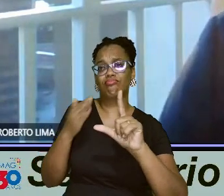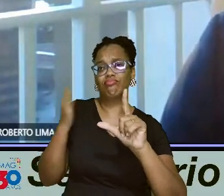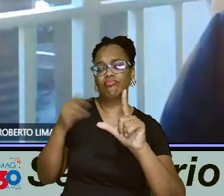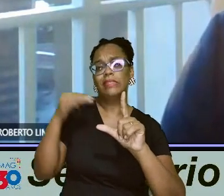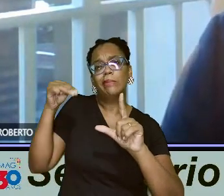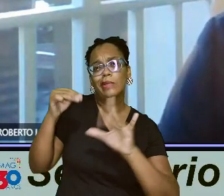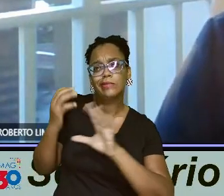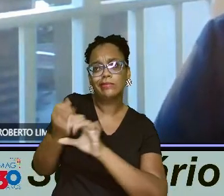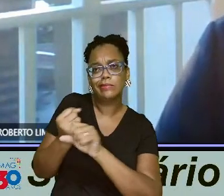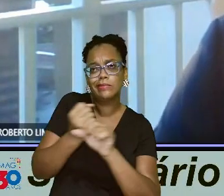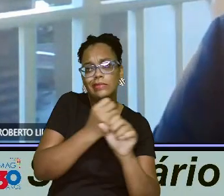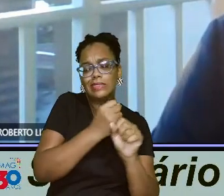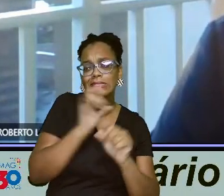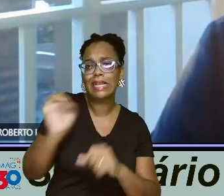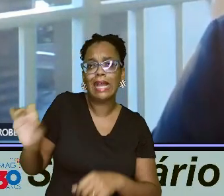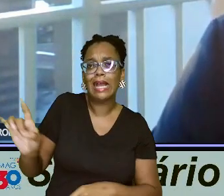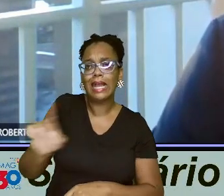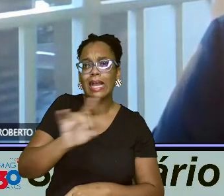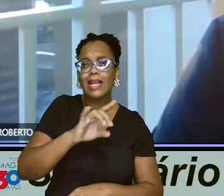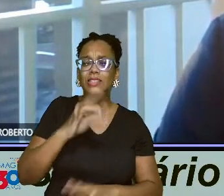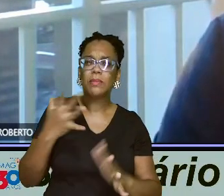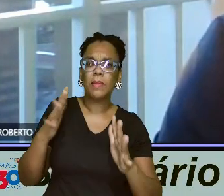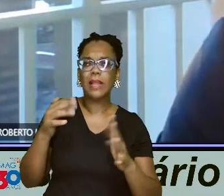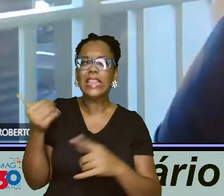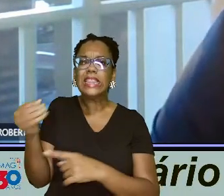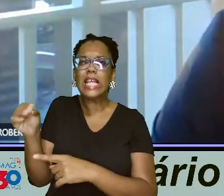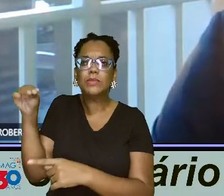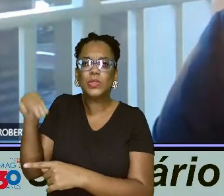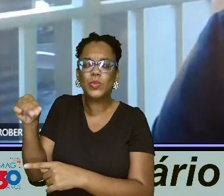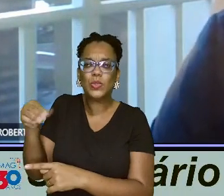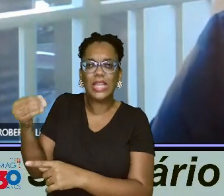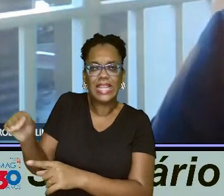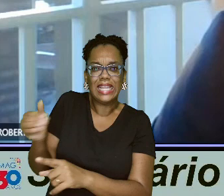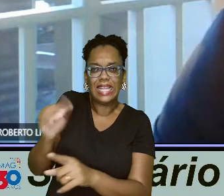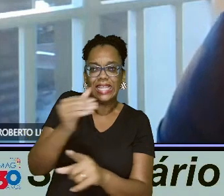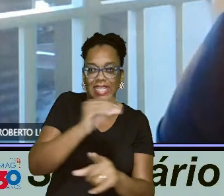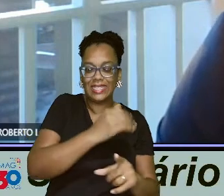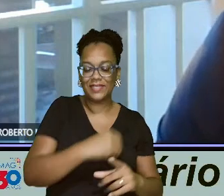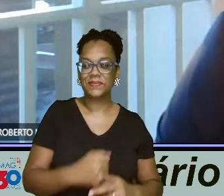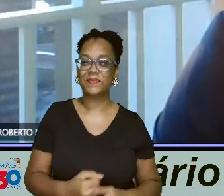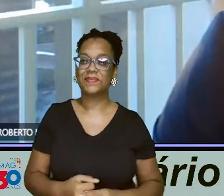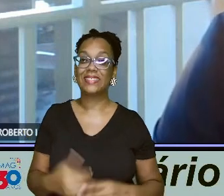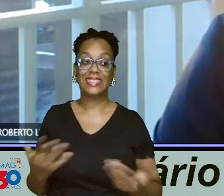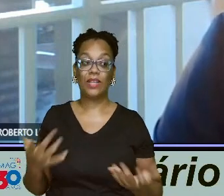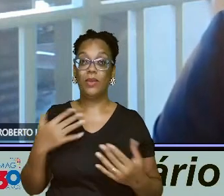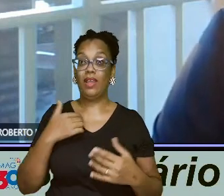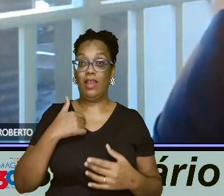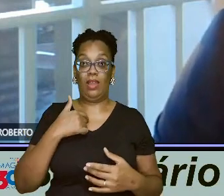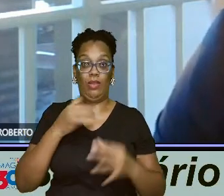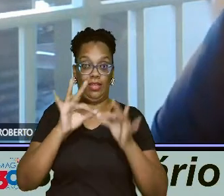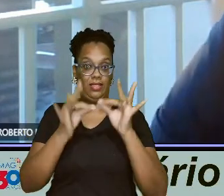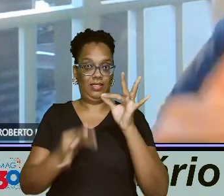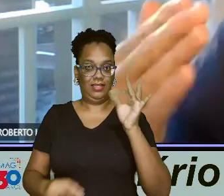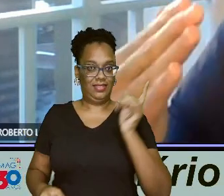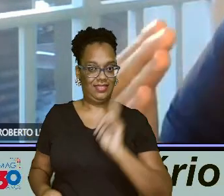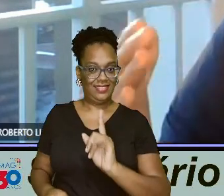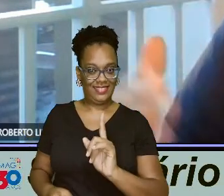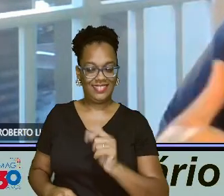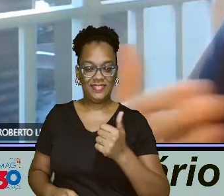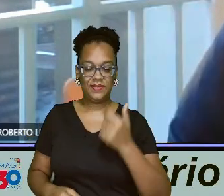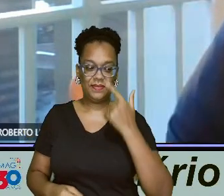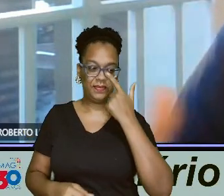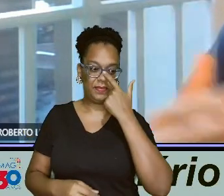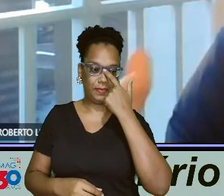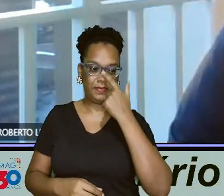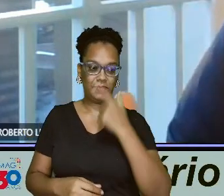aí tendo mais ou menos 10 minutos para fazer a apresentação, então eu não vou me delongar mais. Tá? Eu